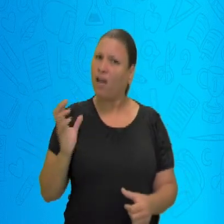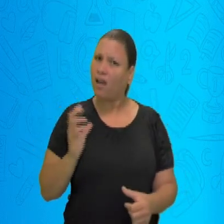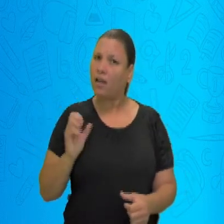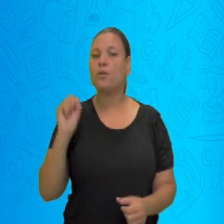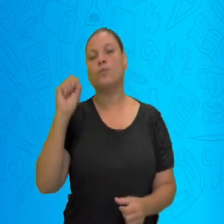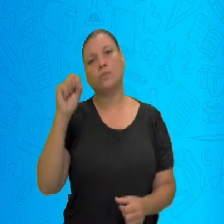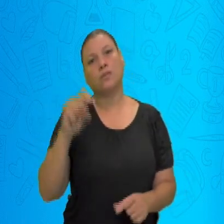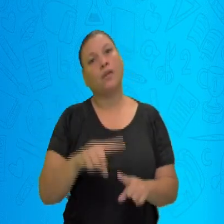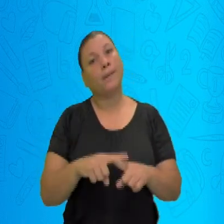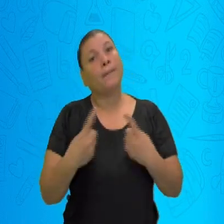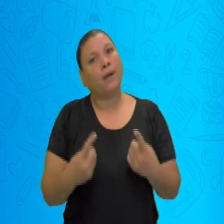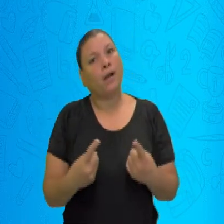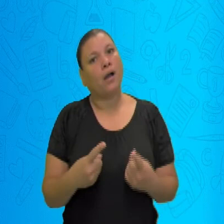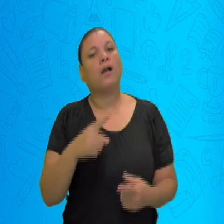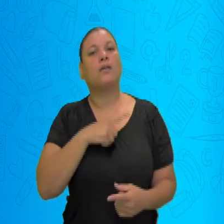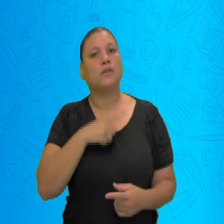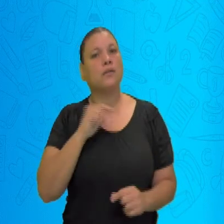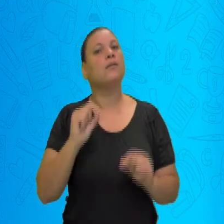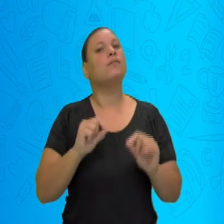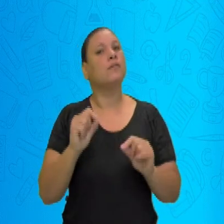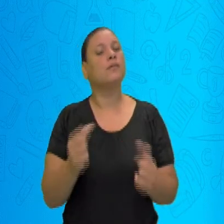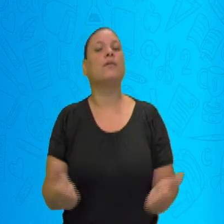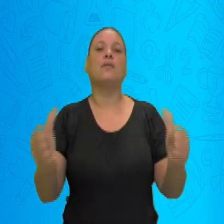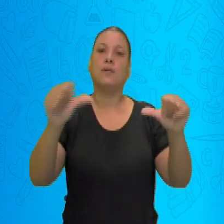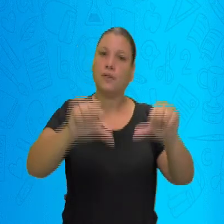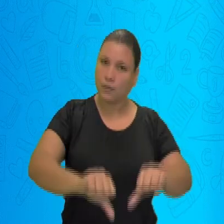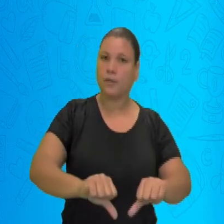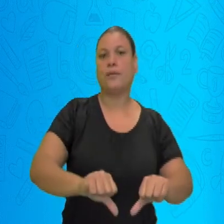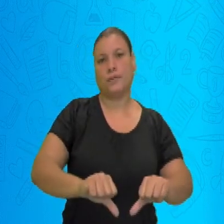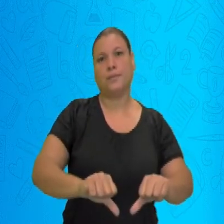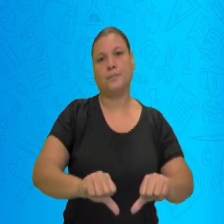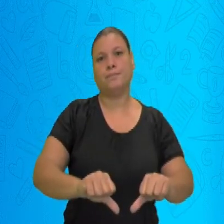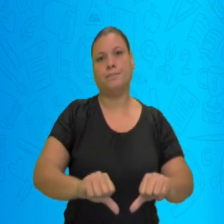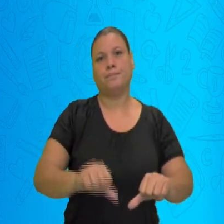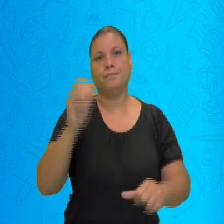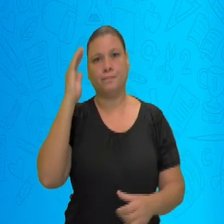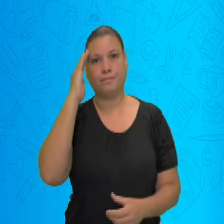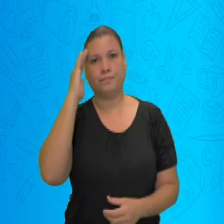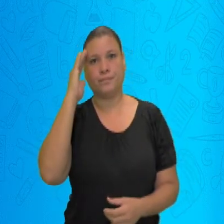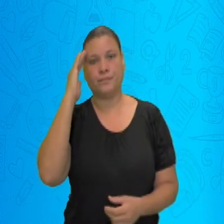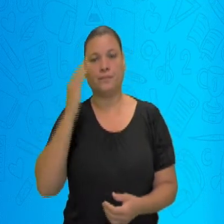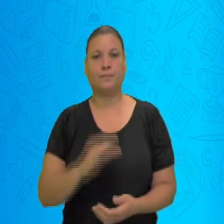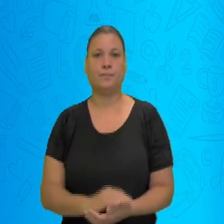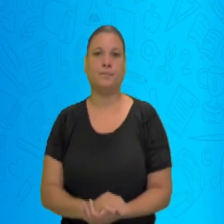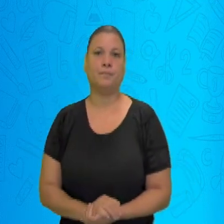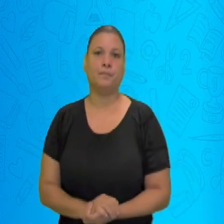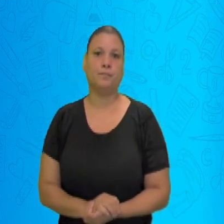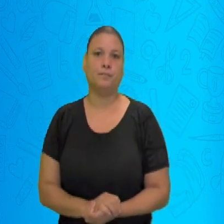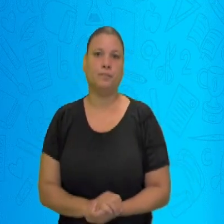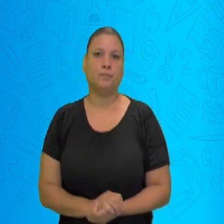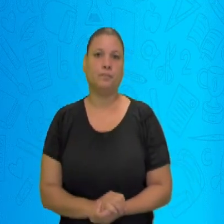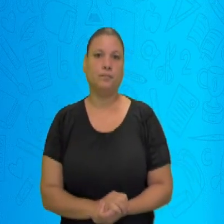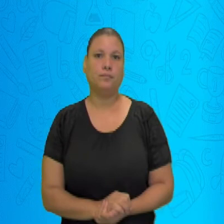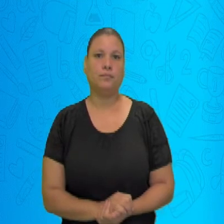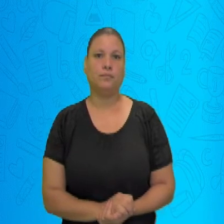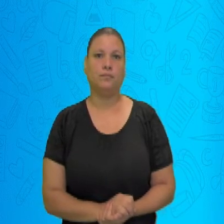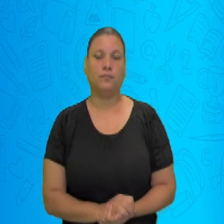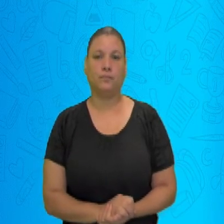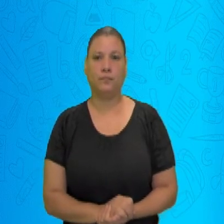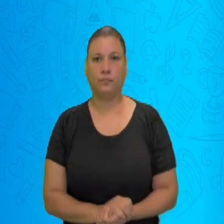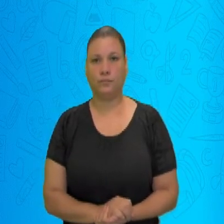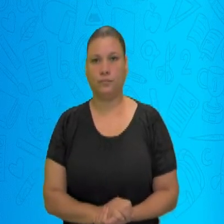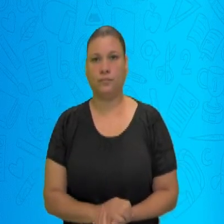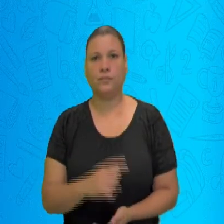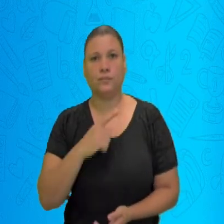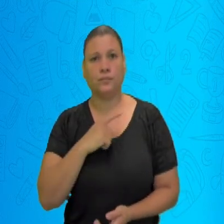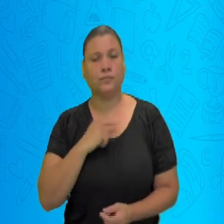colonização. Porque, segundo os autores que usam esse termo,